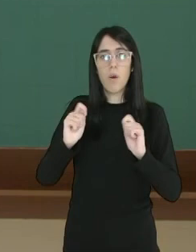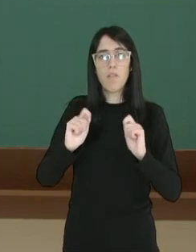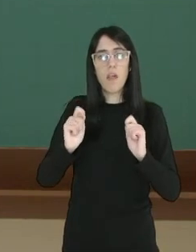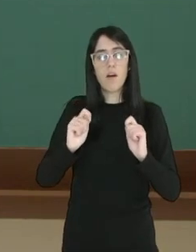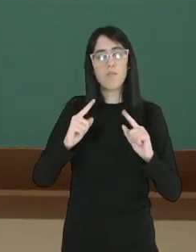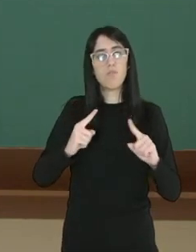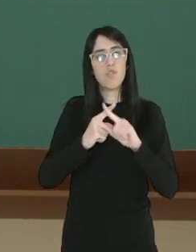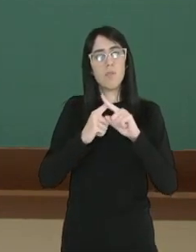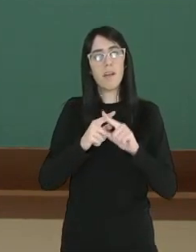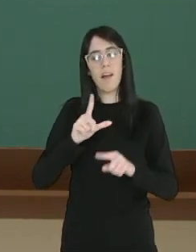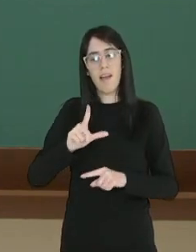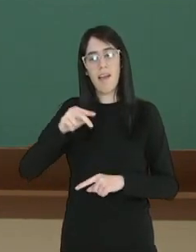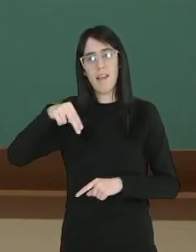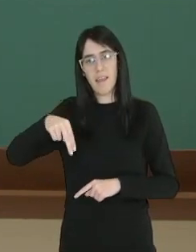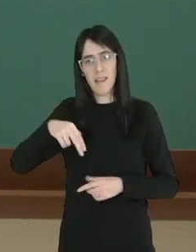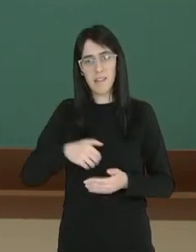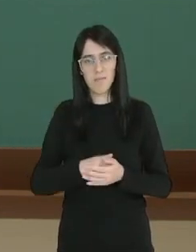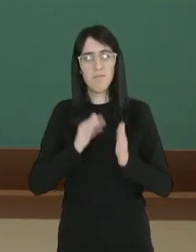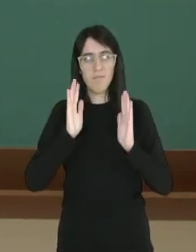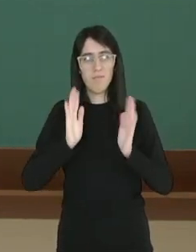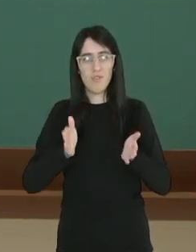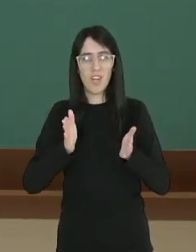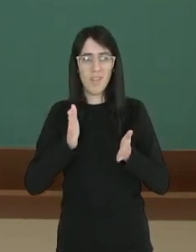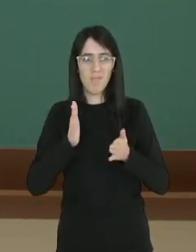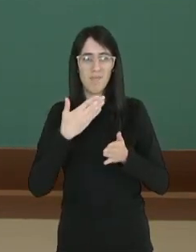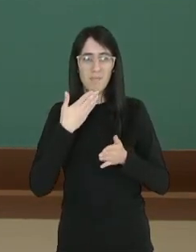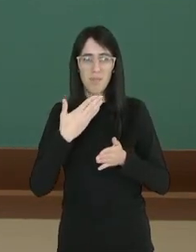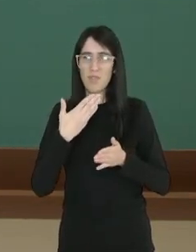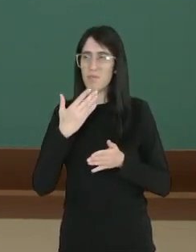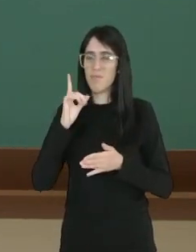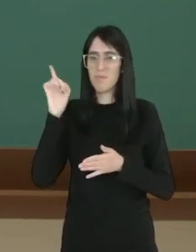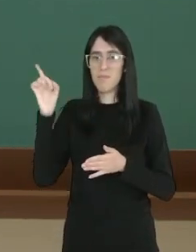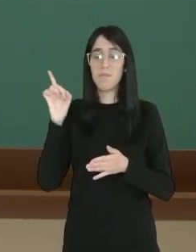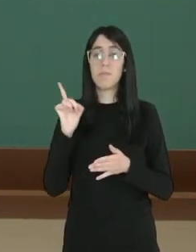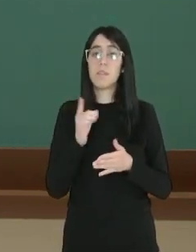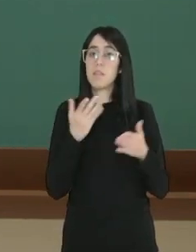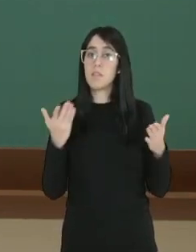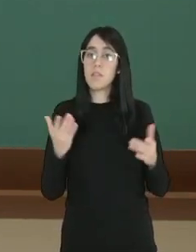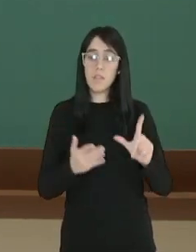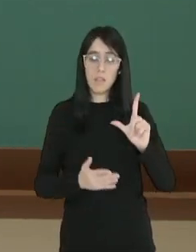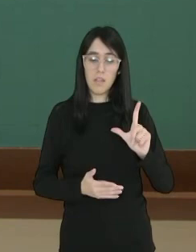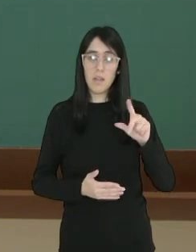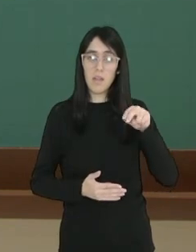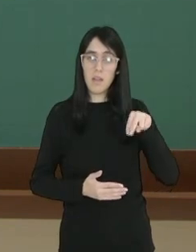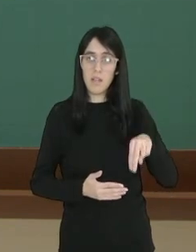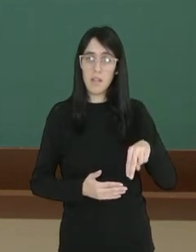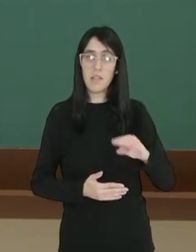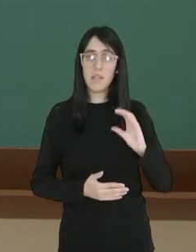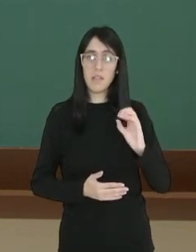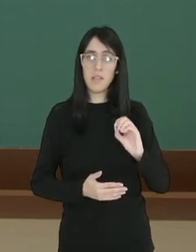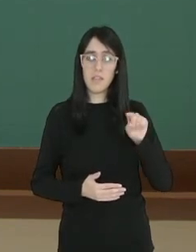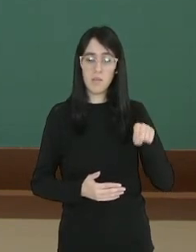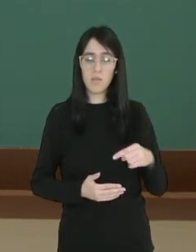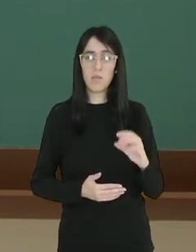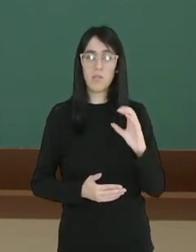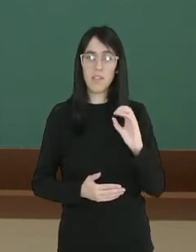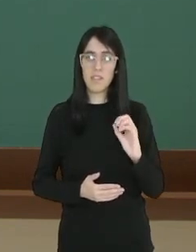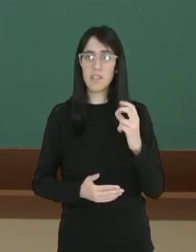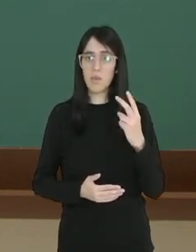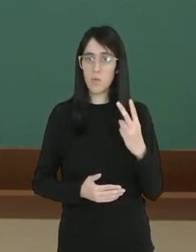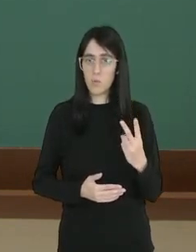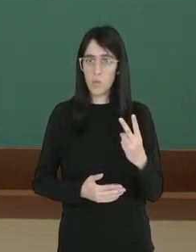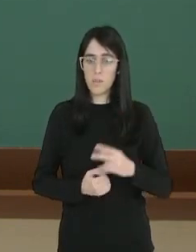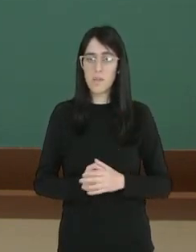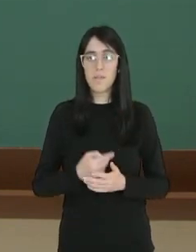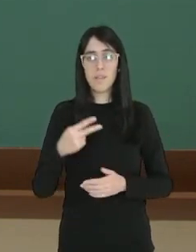né? Que foi solicitado aqui. Multiplicando aqui, ficou ln de 0,02, igual